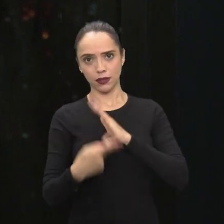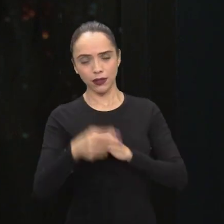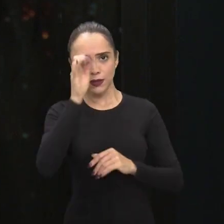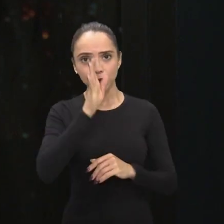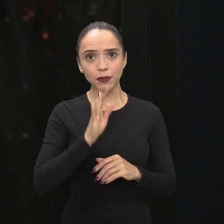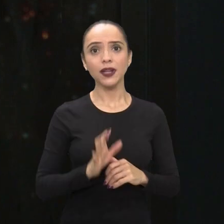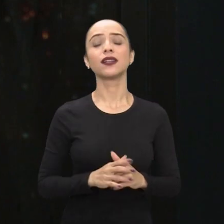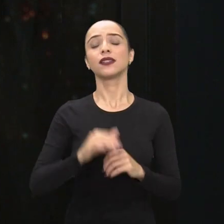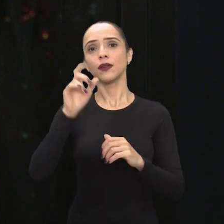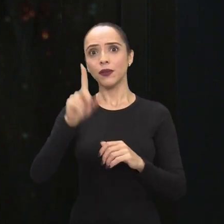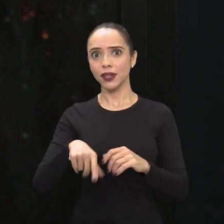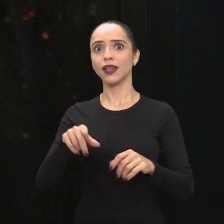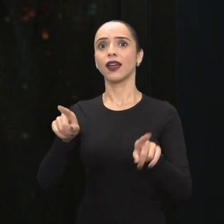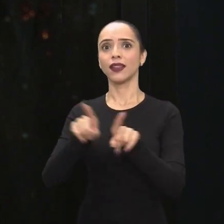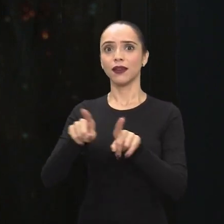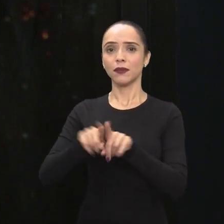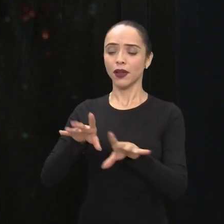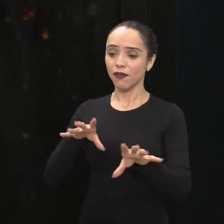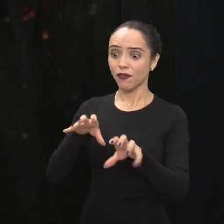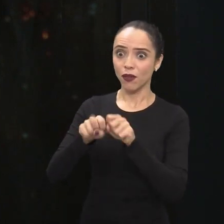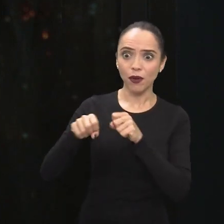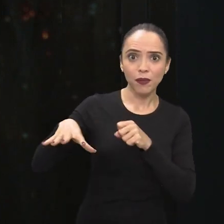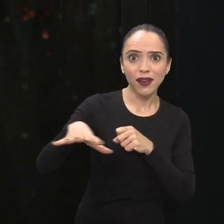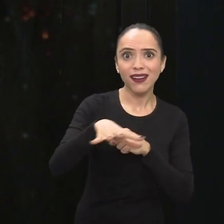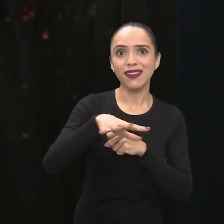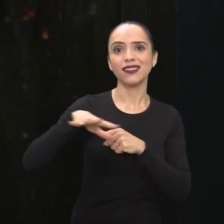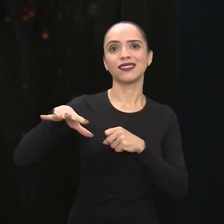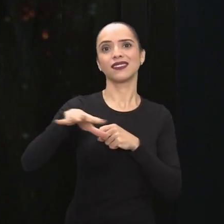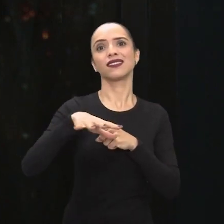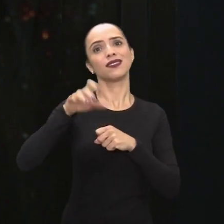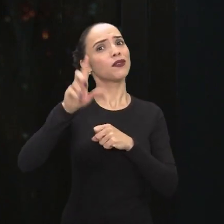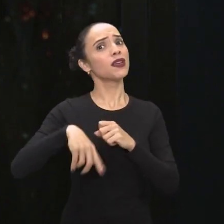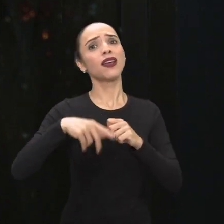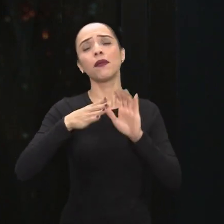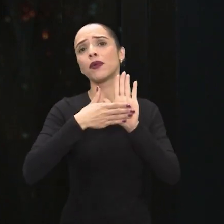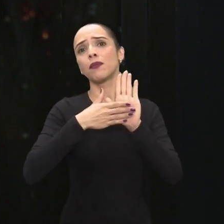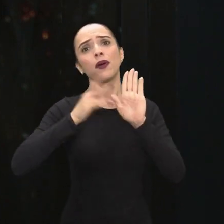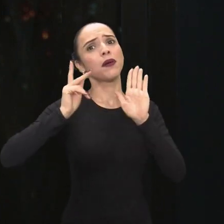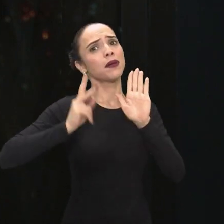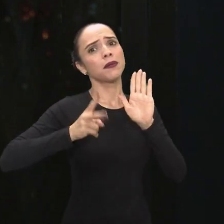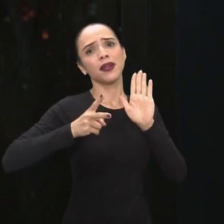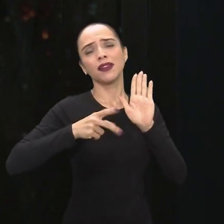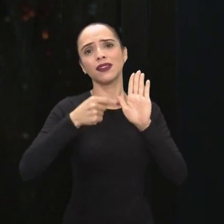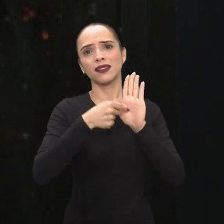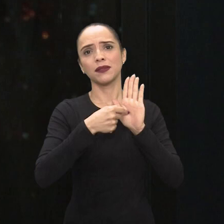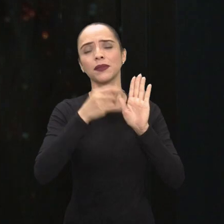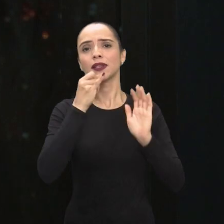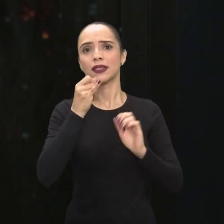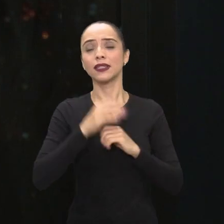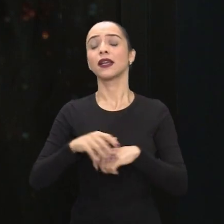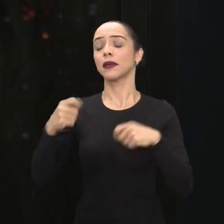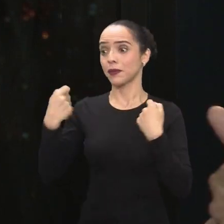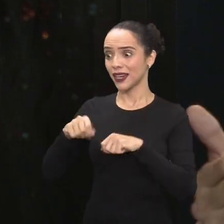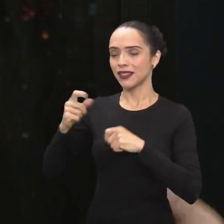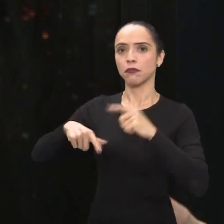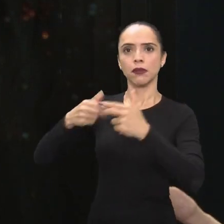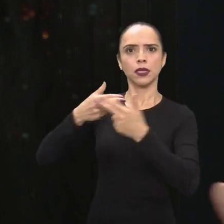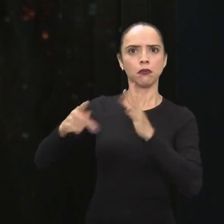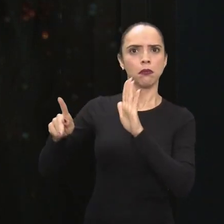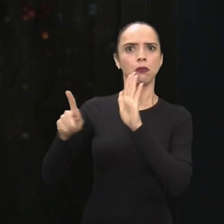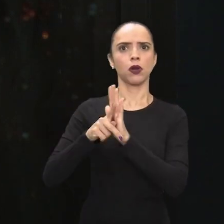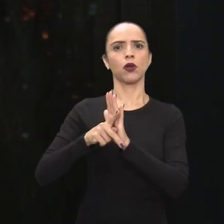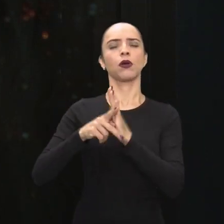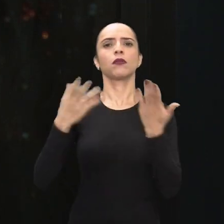redemocratização ou até da formação da República concorda que a mesma pauta é aparelhamento da polícia aumento da